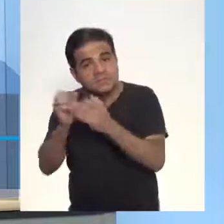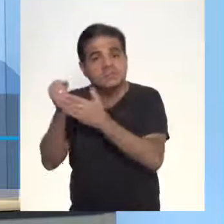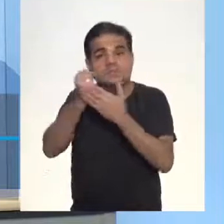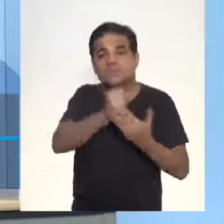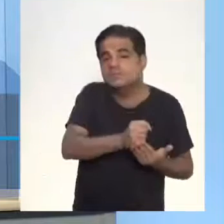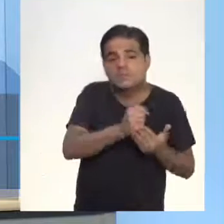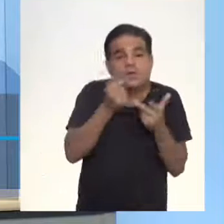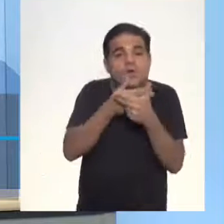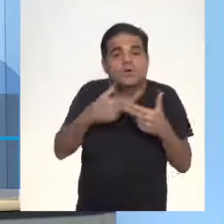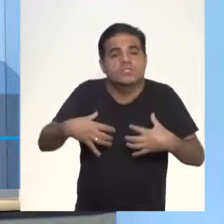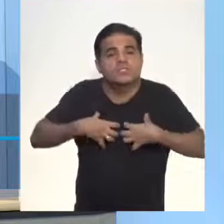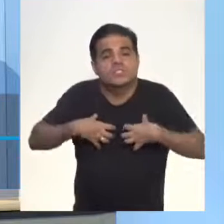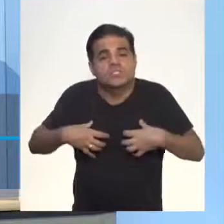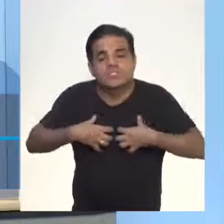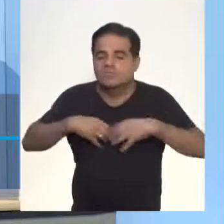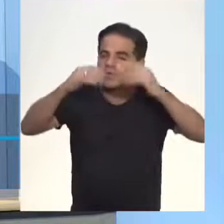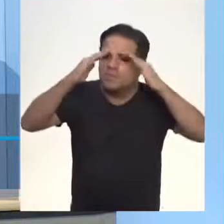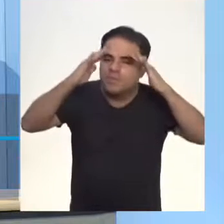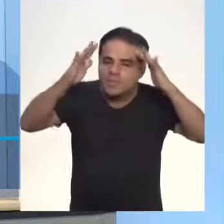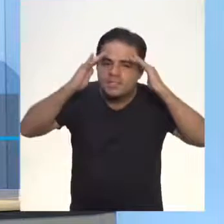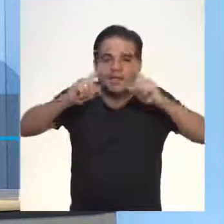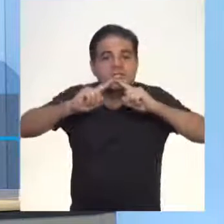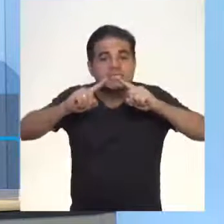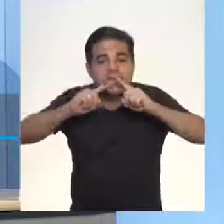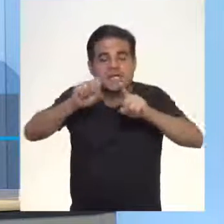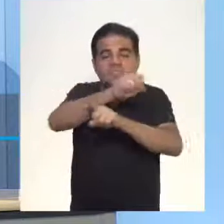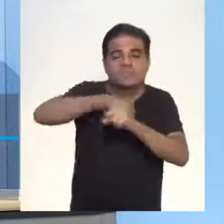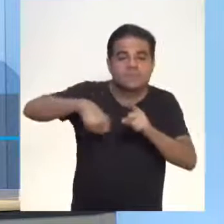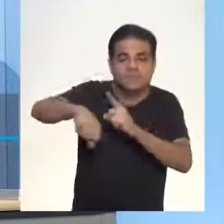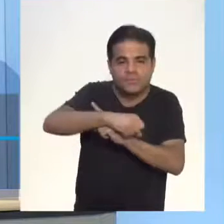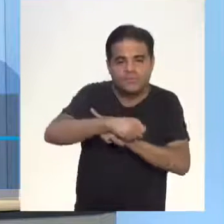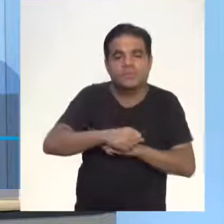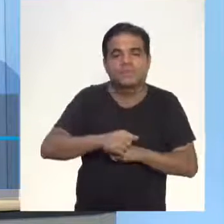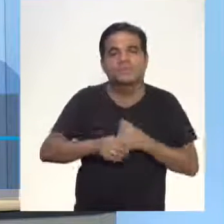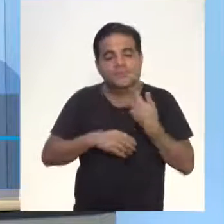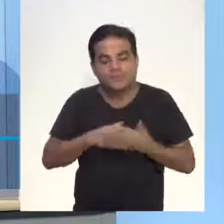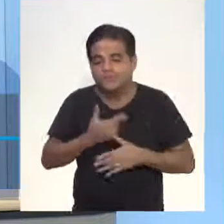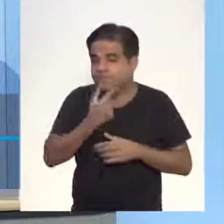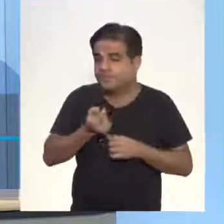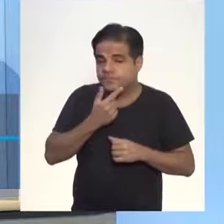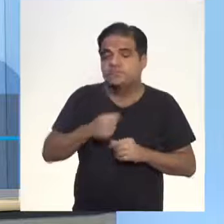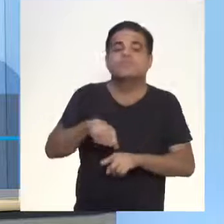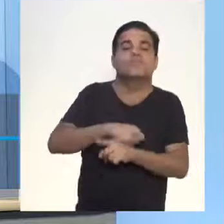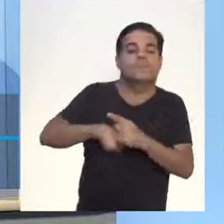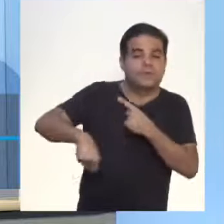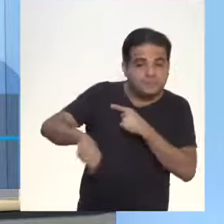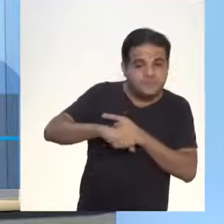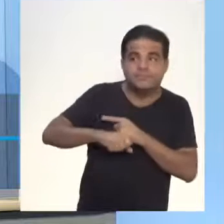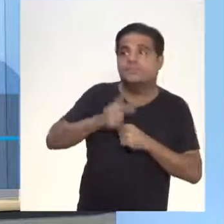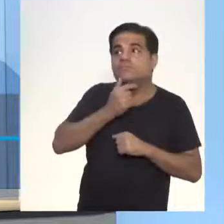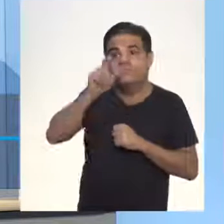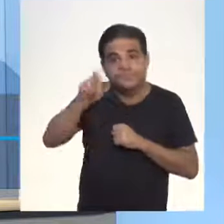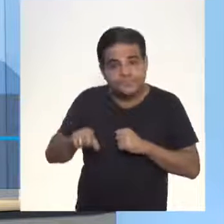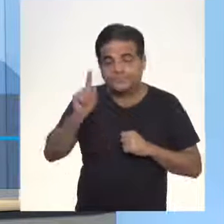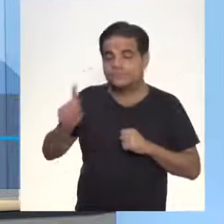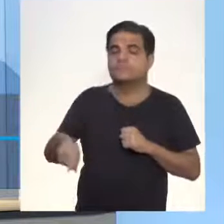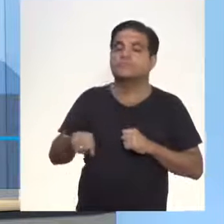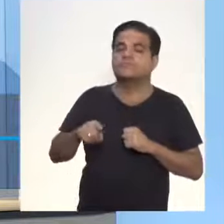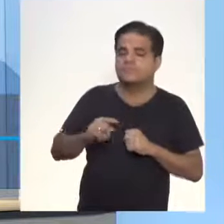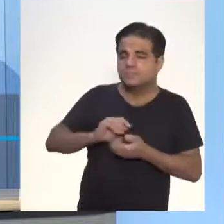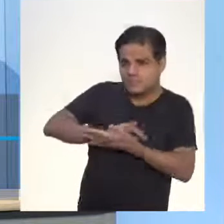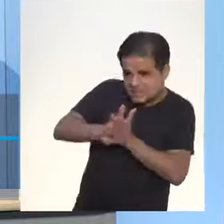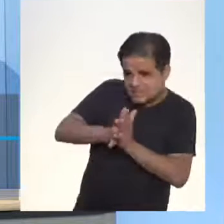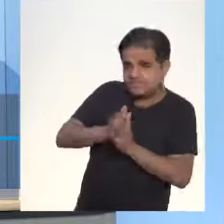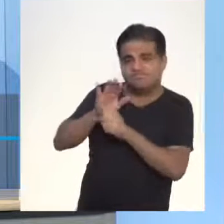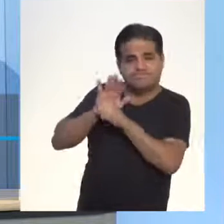trazer algo de sentimento e pensar nessa crítica social do homem e a sociedade. Esse homem, então, ele é